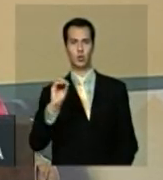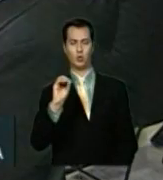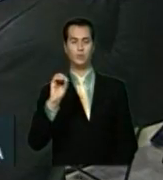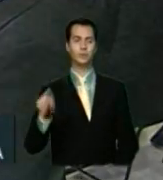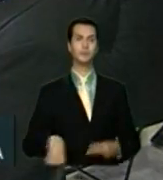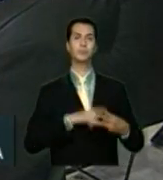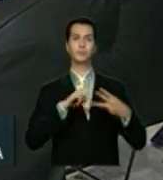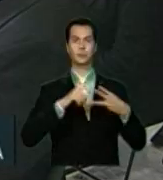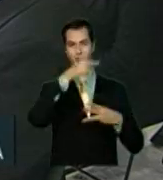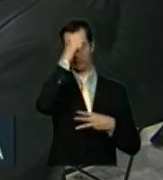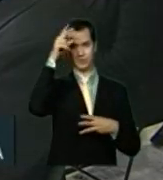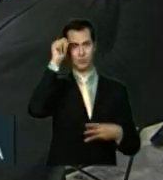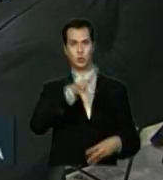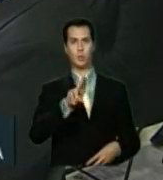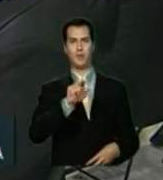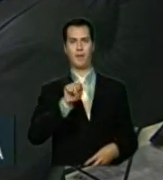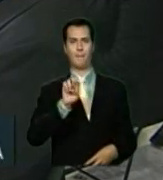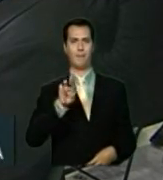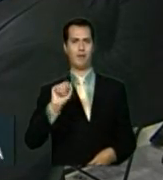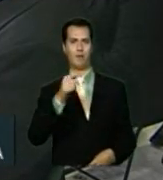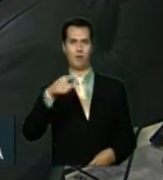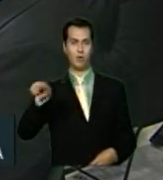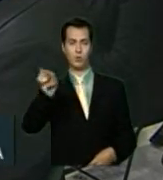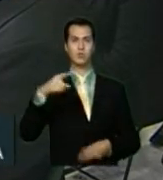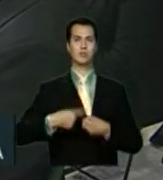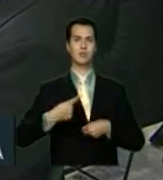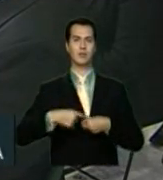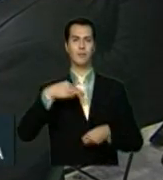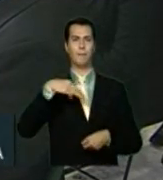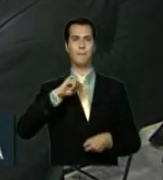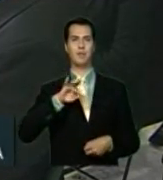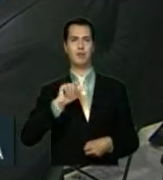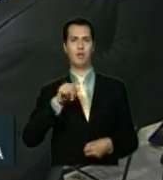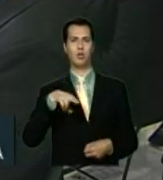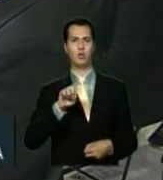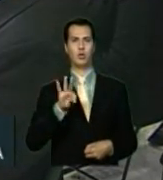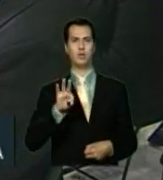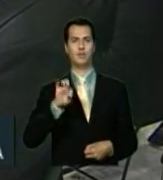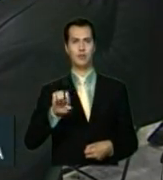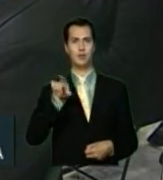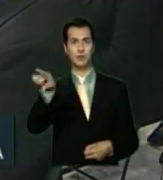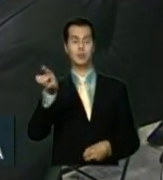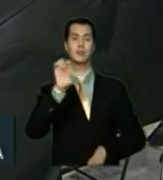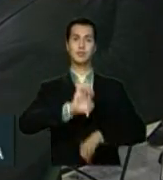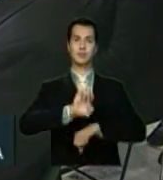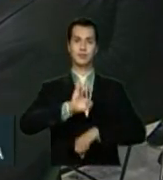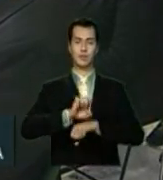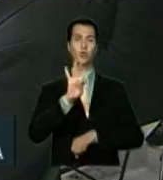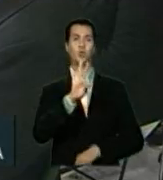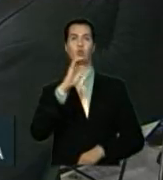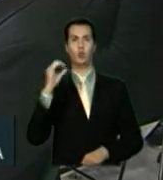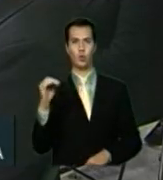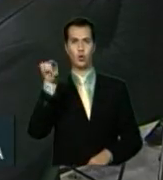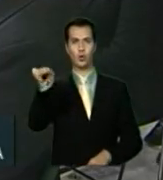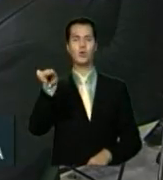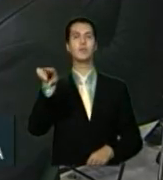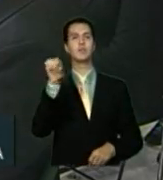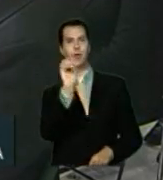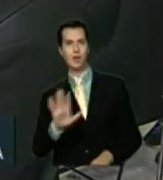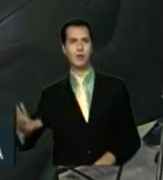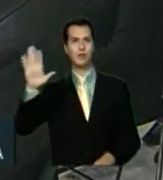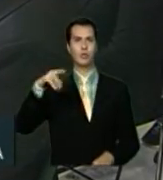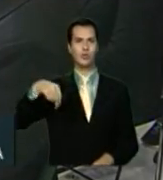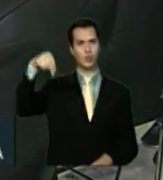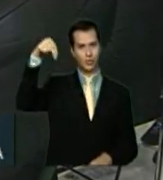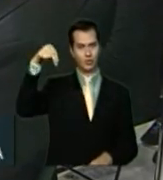prefeito Abraão Costa Martins da cidade de Mira Norte Estado do Tocantins pela região norte